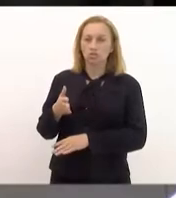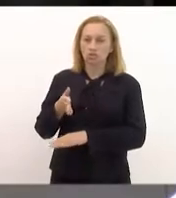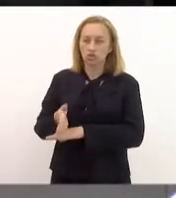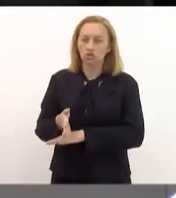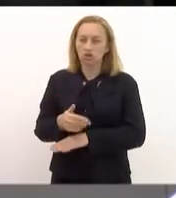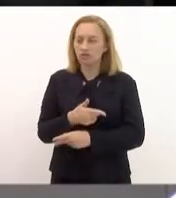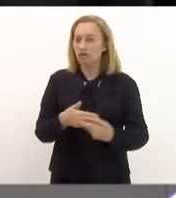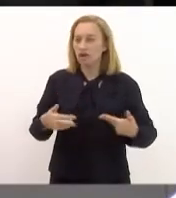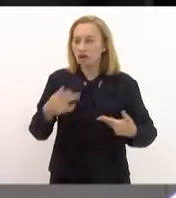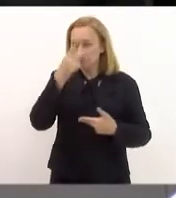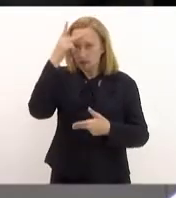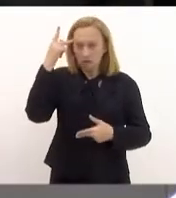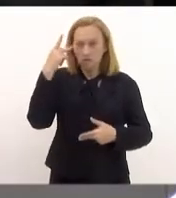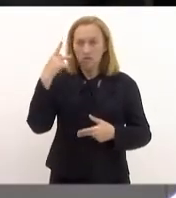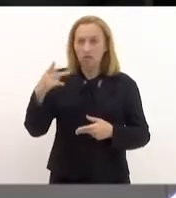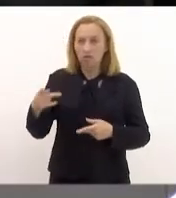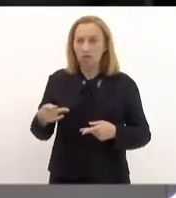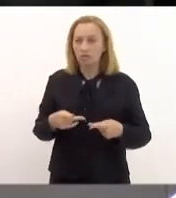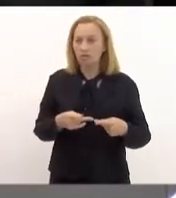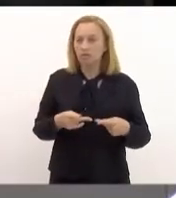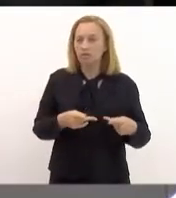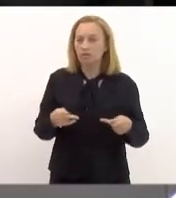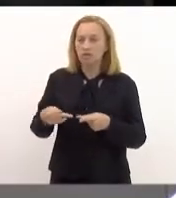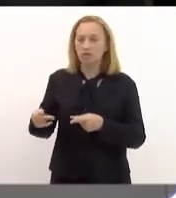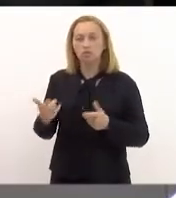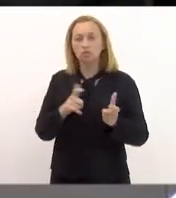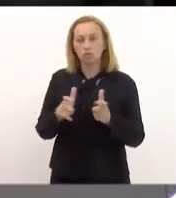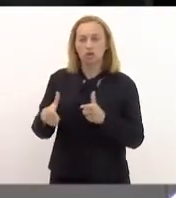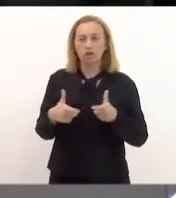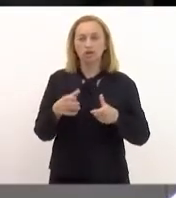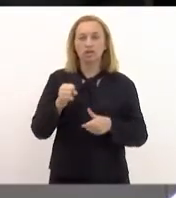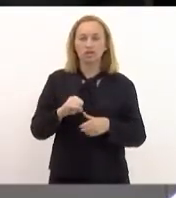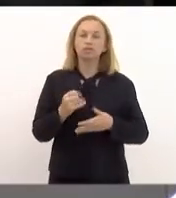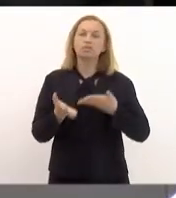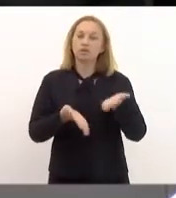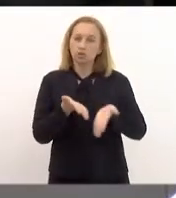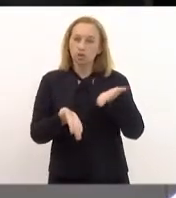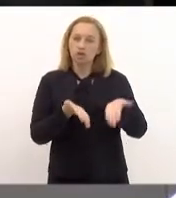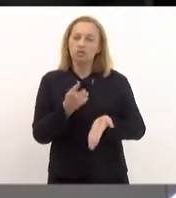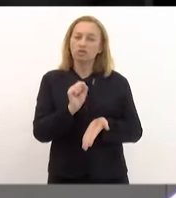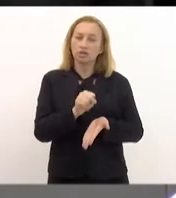de gente chega ali. Ele é para ser tratado, sim. Né? Eu vejo, sim.